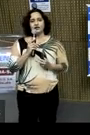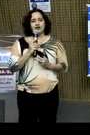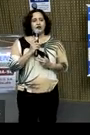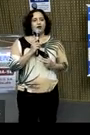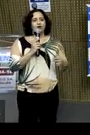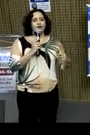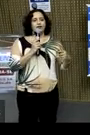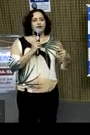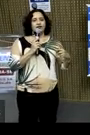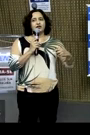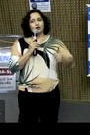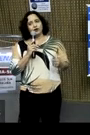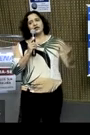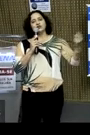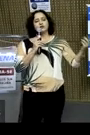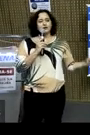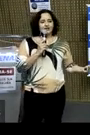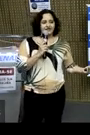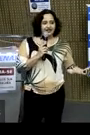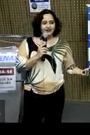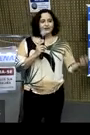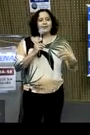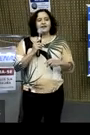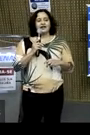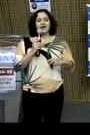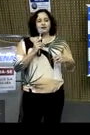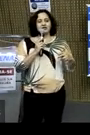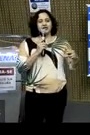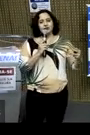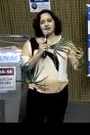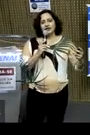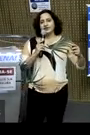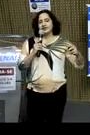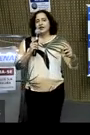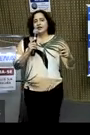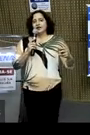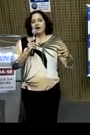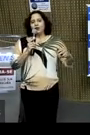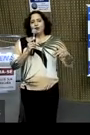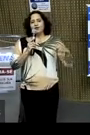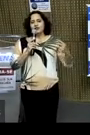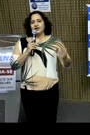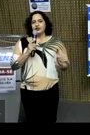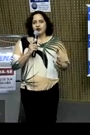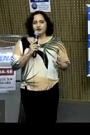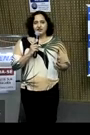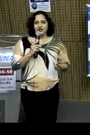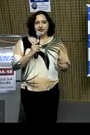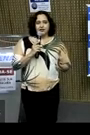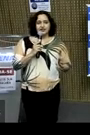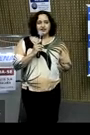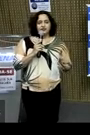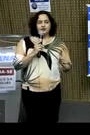redondeza, eu coloquei isso ano passado, e acaba que é que acontece? O paciente, ao